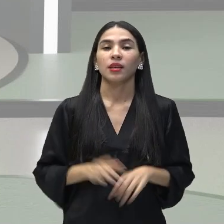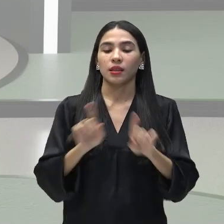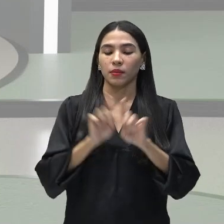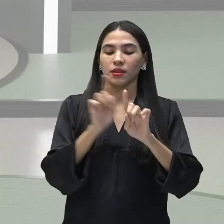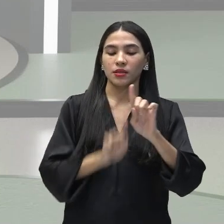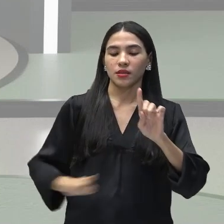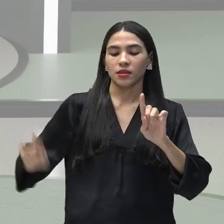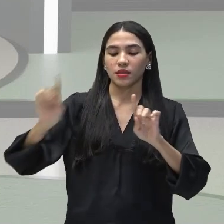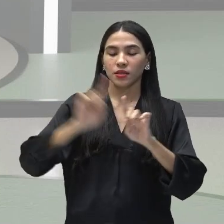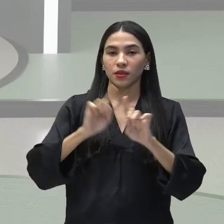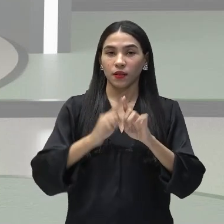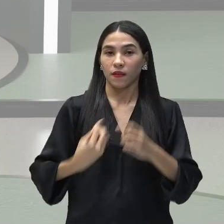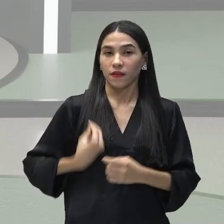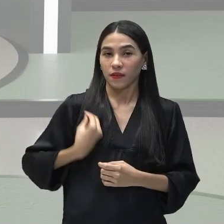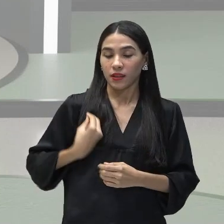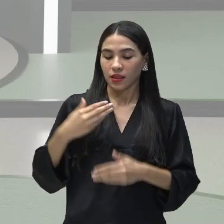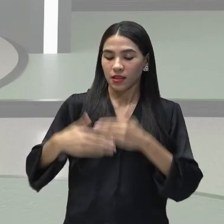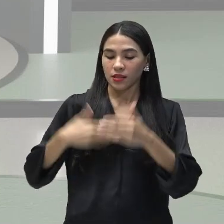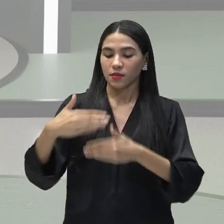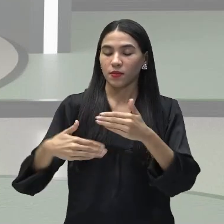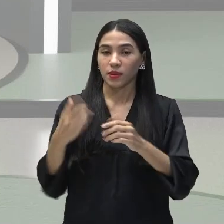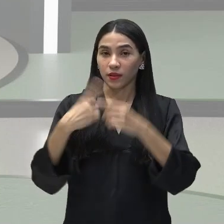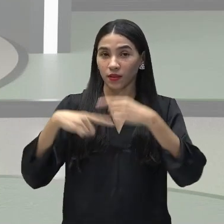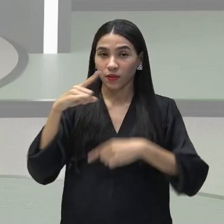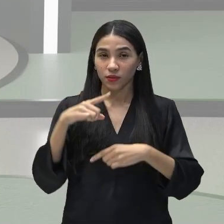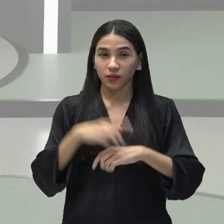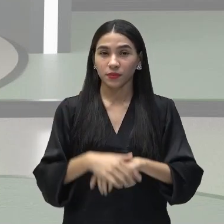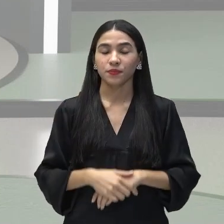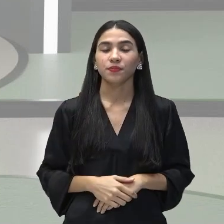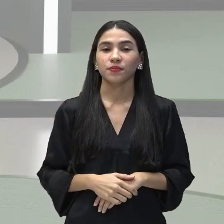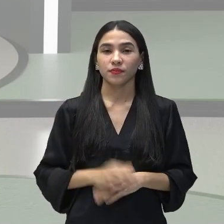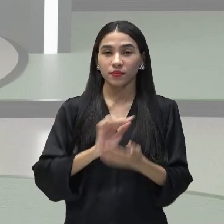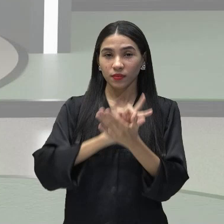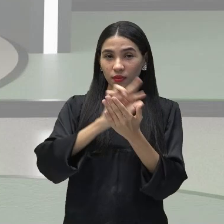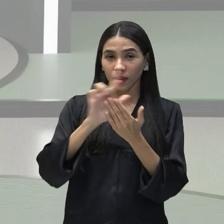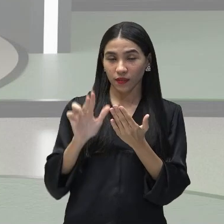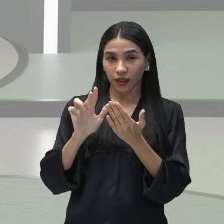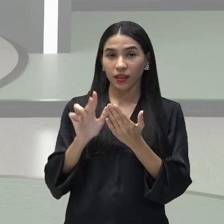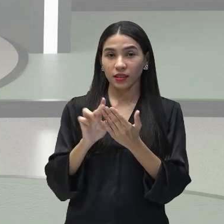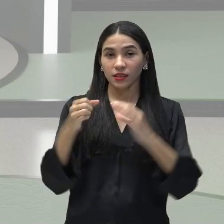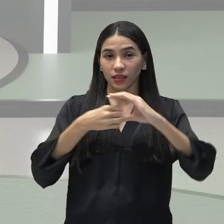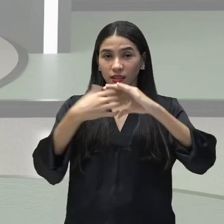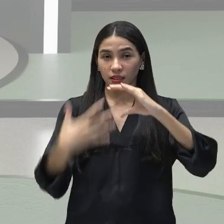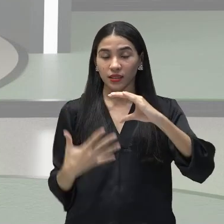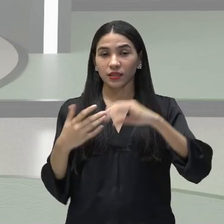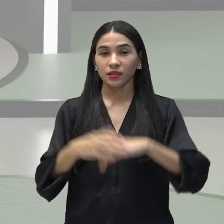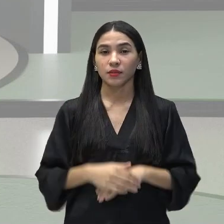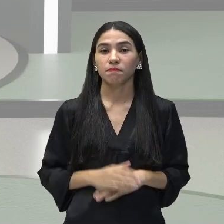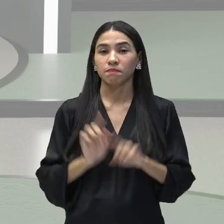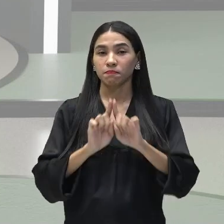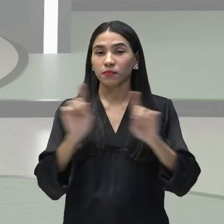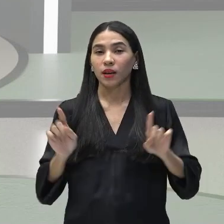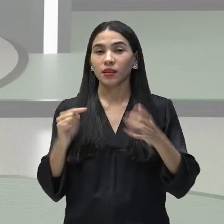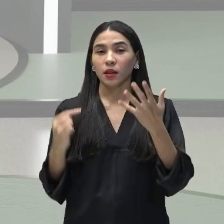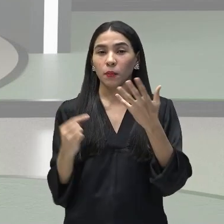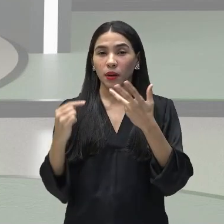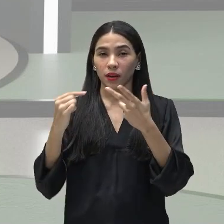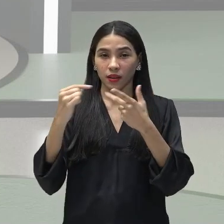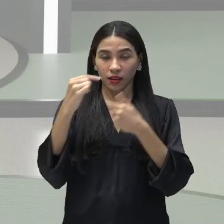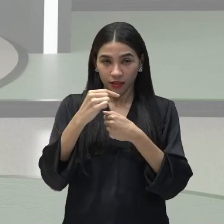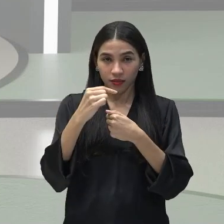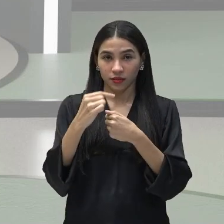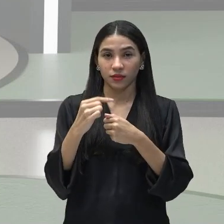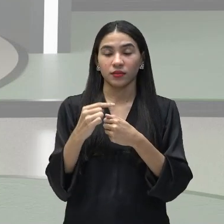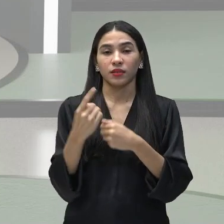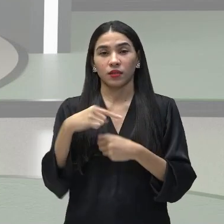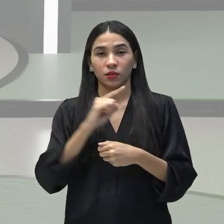vida, desenvolvimento, evolução, enfim, são várias características, mas vamos apontar algumas dessas inúmeras